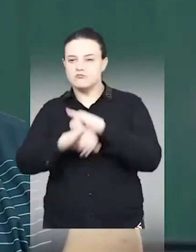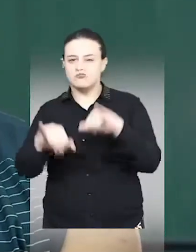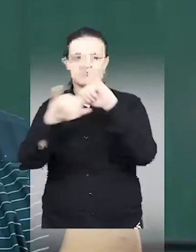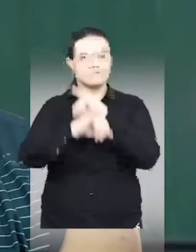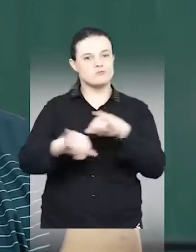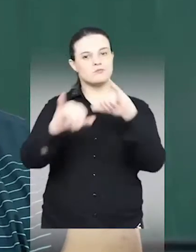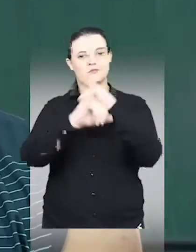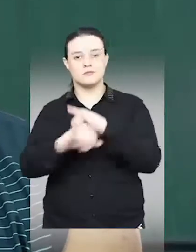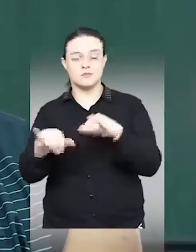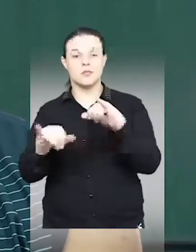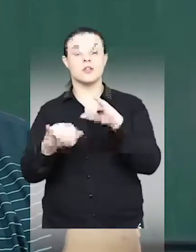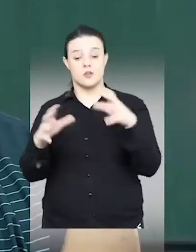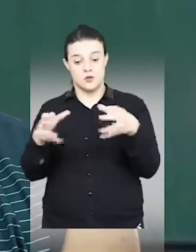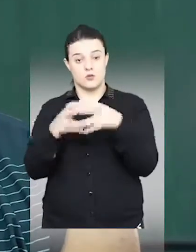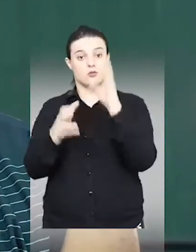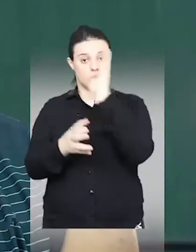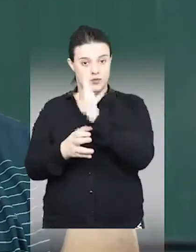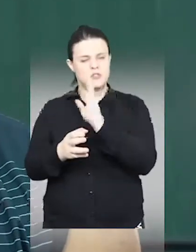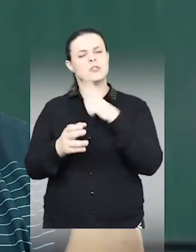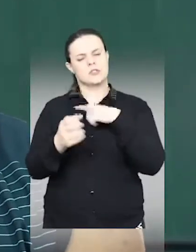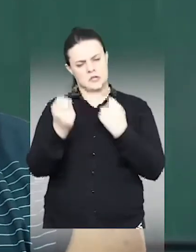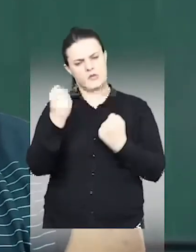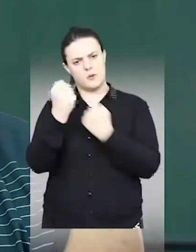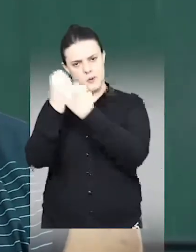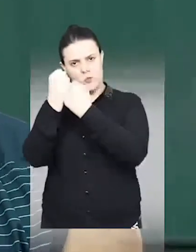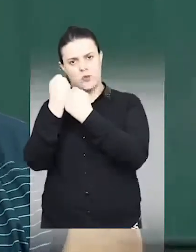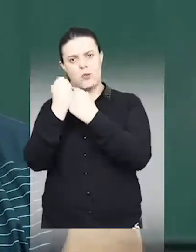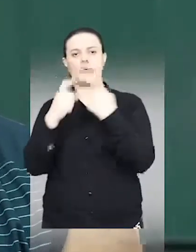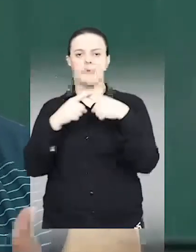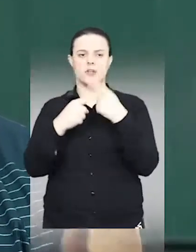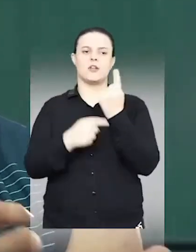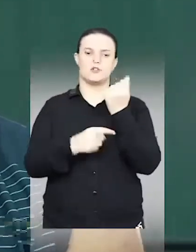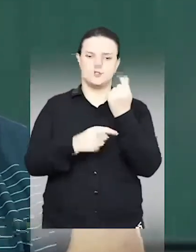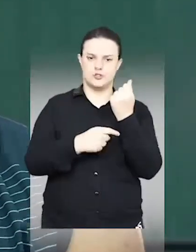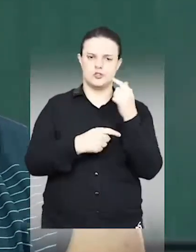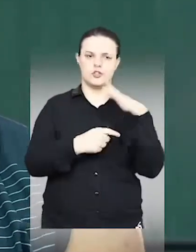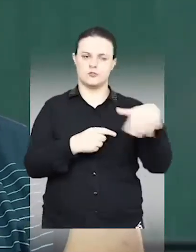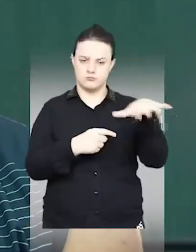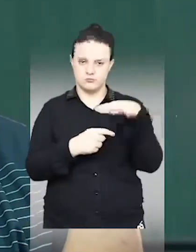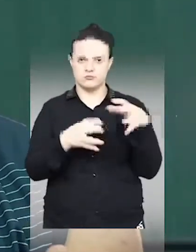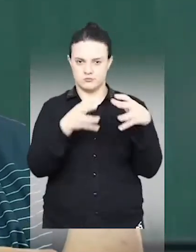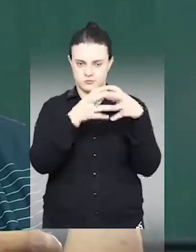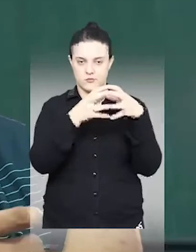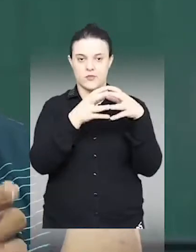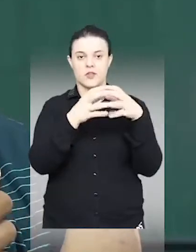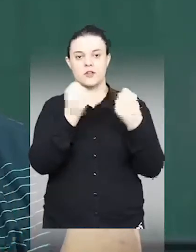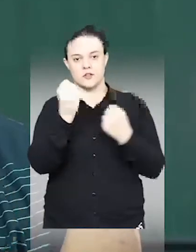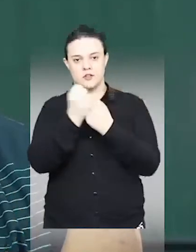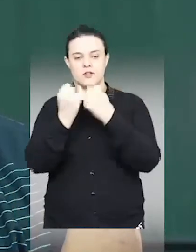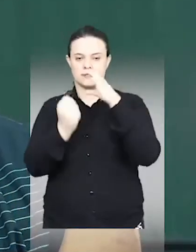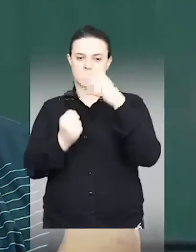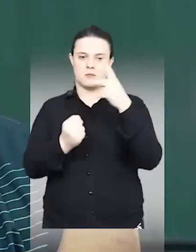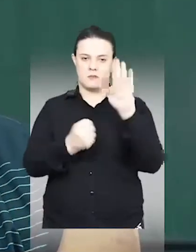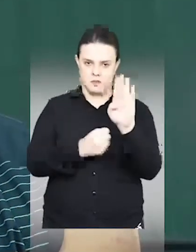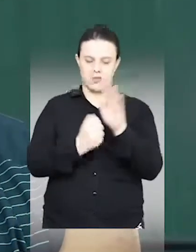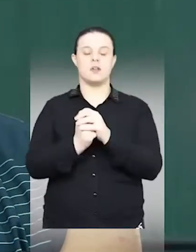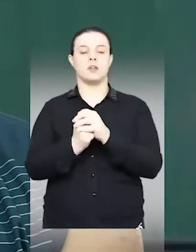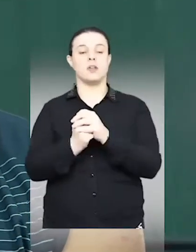visibilidade. A seleção já tem um apoio maior porque vem verba das loterias e do